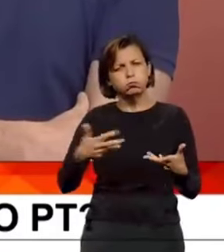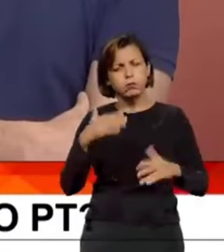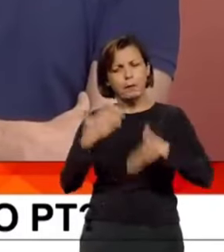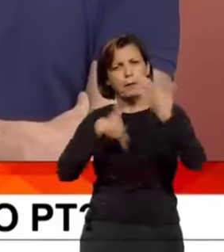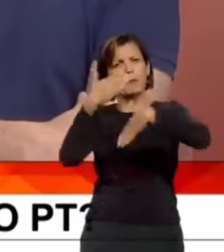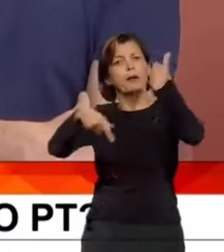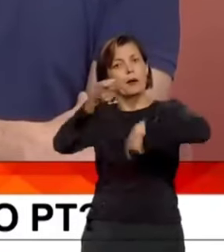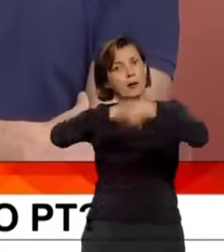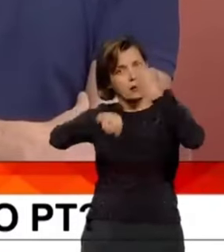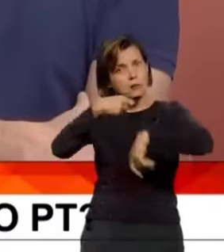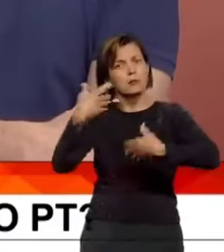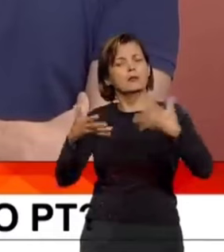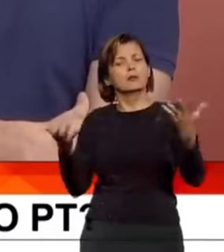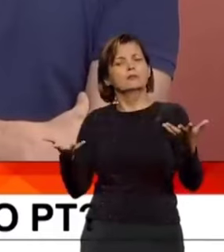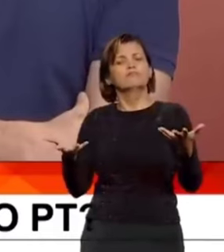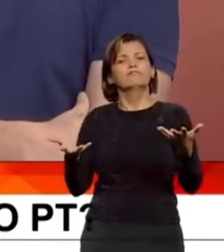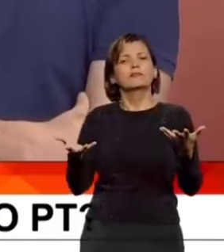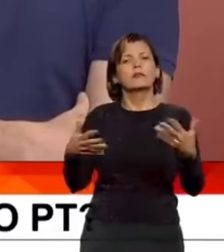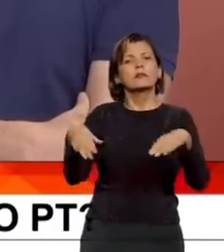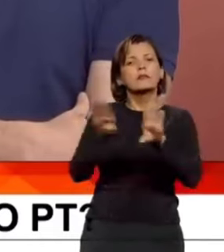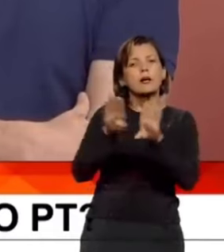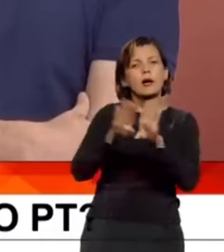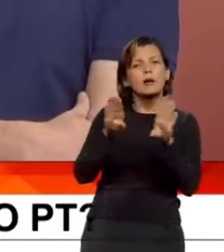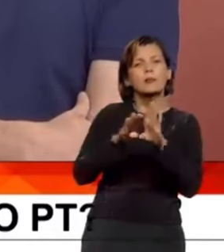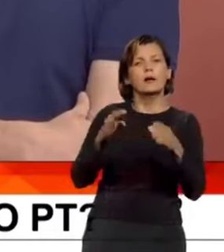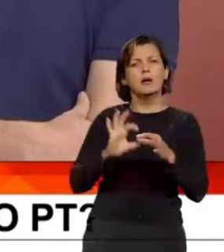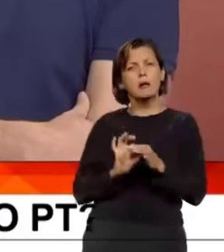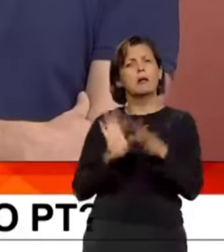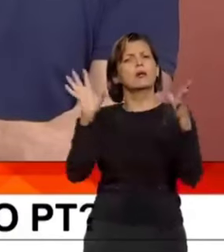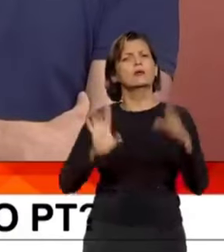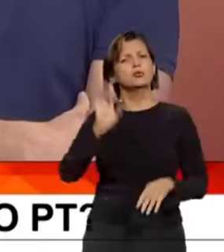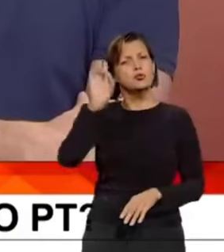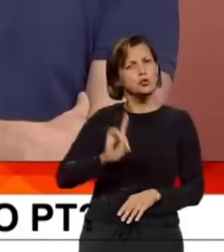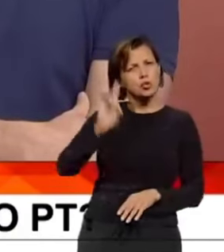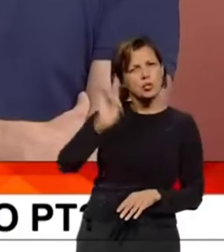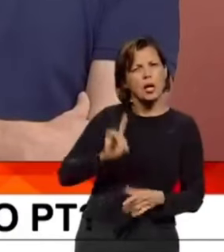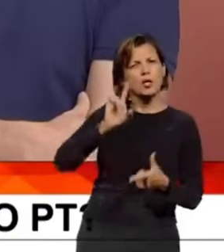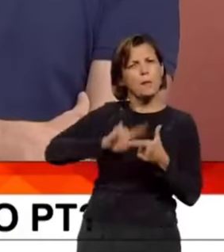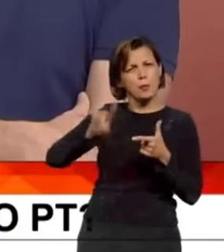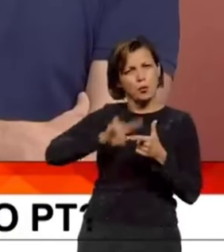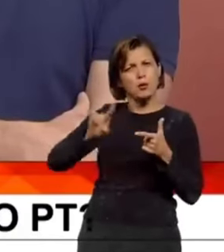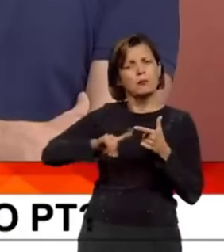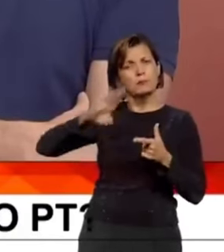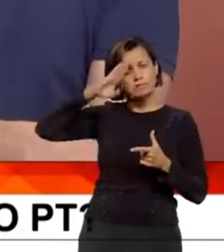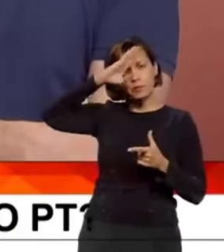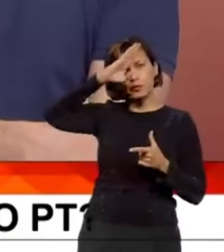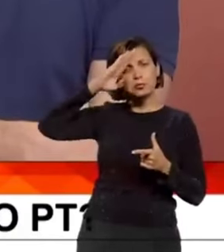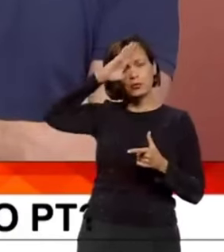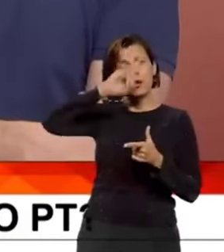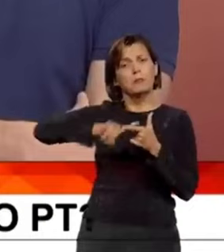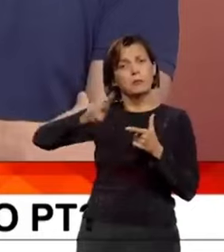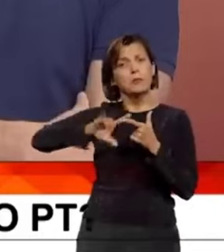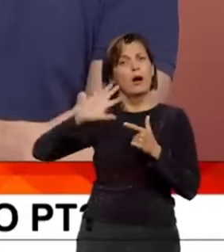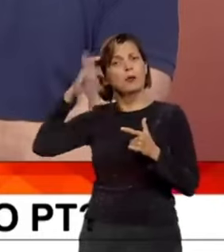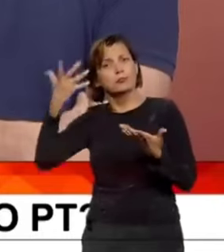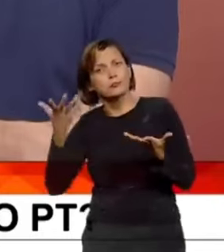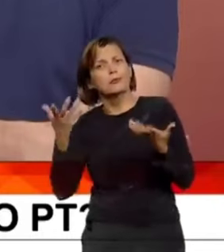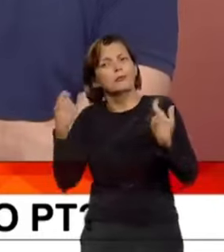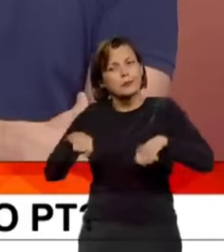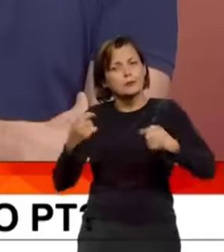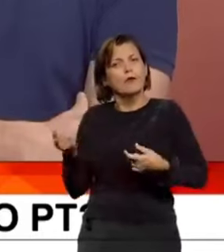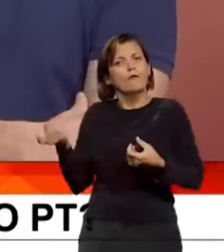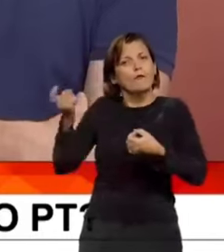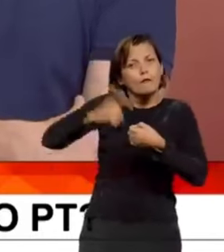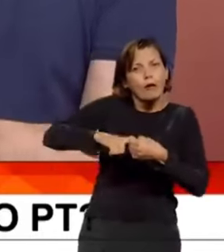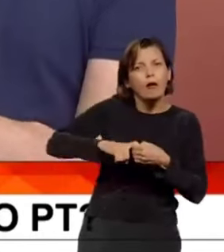avançar nas suas pautas recuperar a economia recuperar o estado democrático de direito tão ameaçado agora pelo bolsonaro bom e